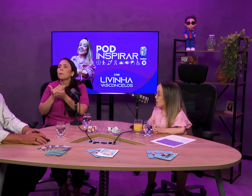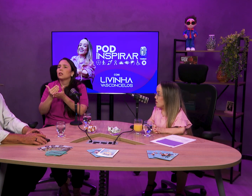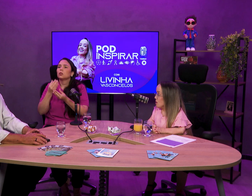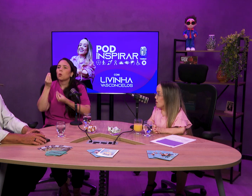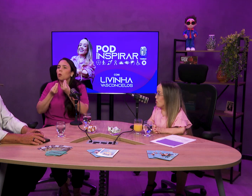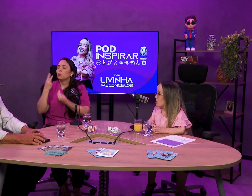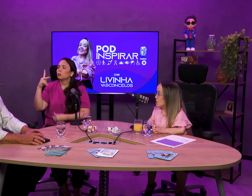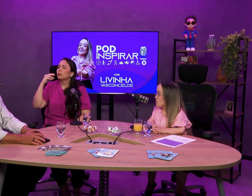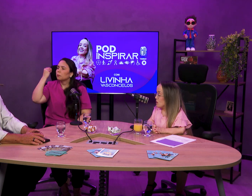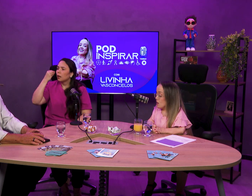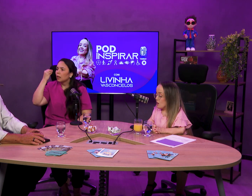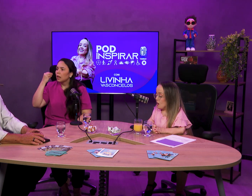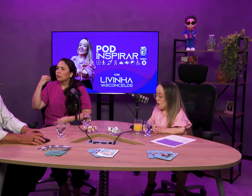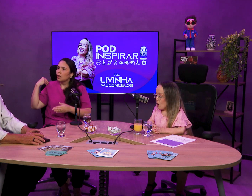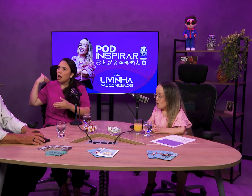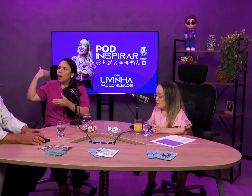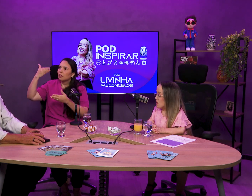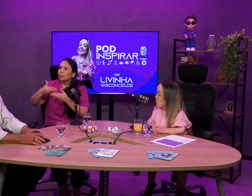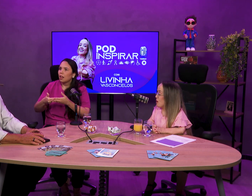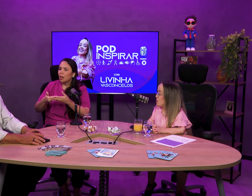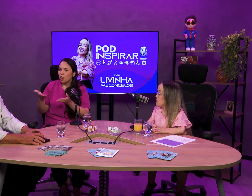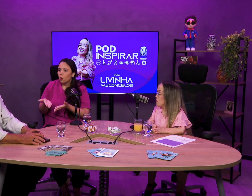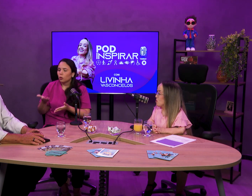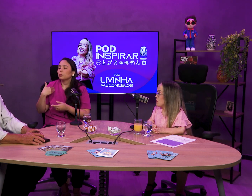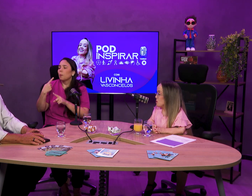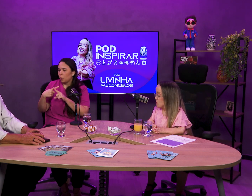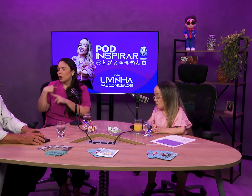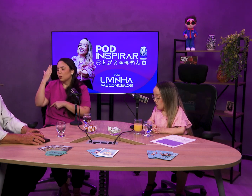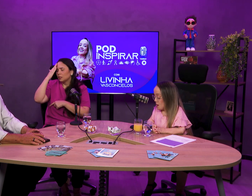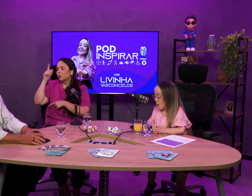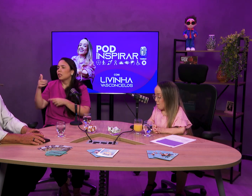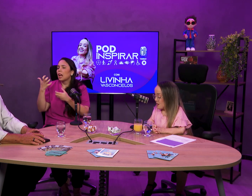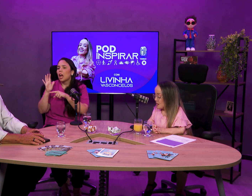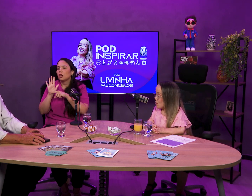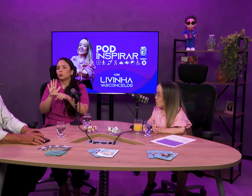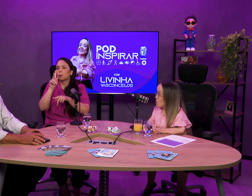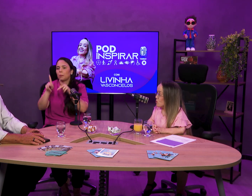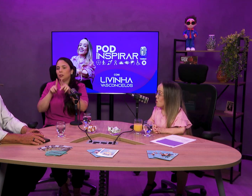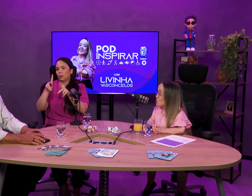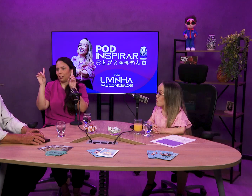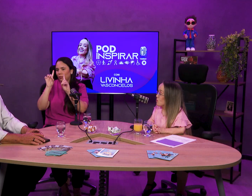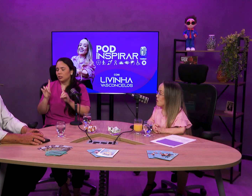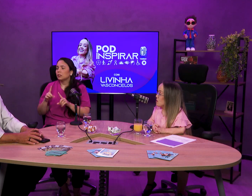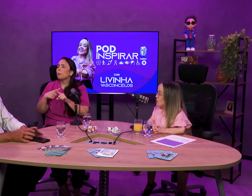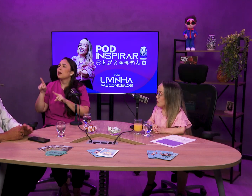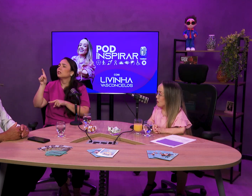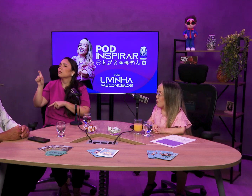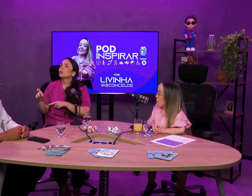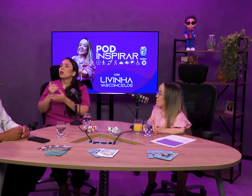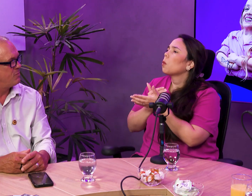até aqui, porque eu sei que você quer alcançar e mudar a vida de muito mais pessoas. Mas quem é o Celso? Da onde o Celso